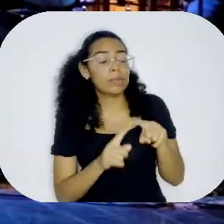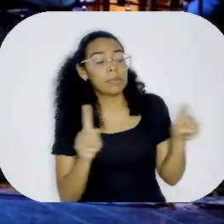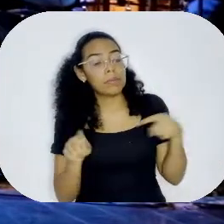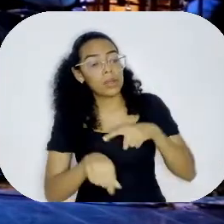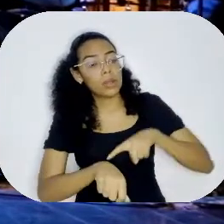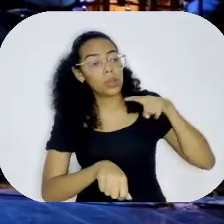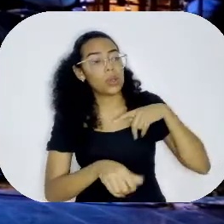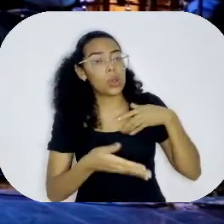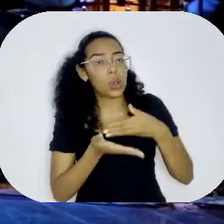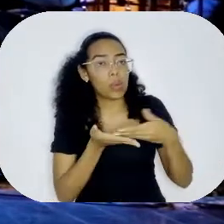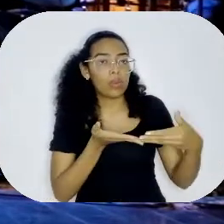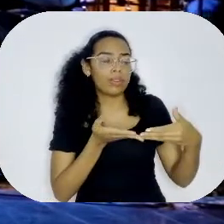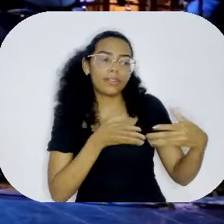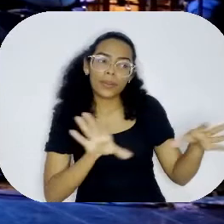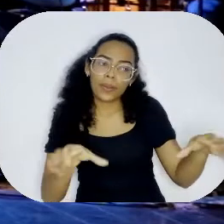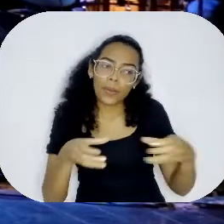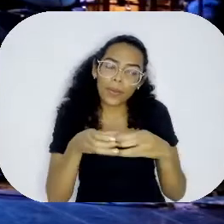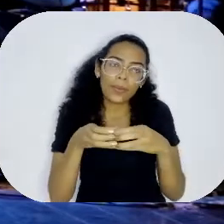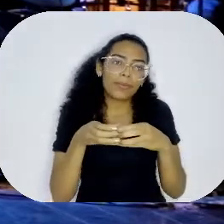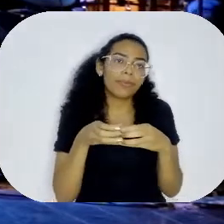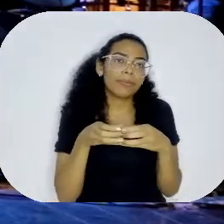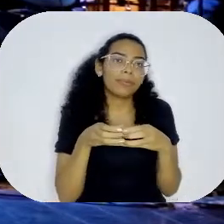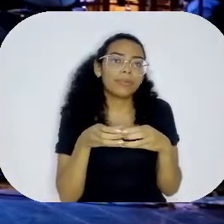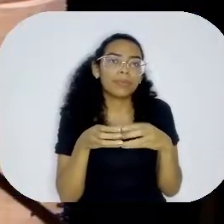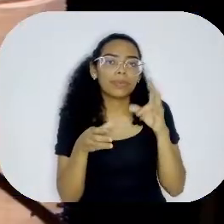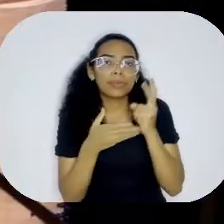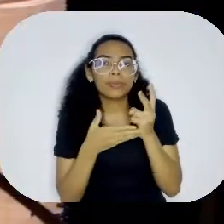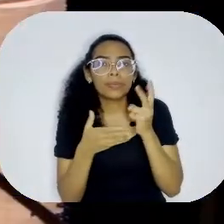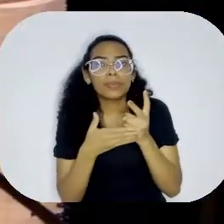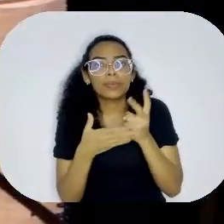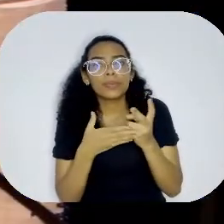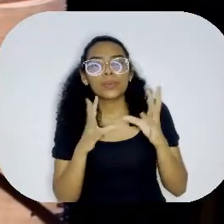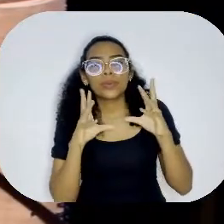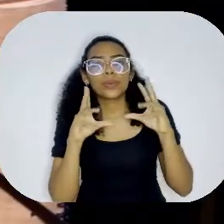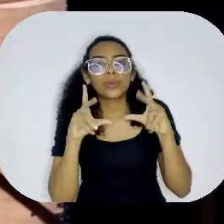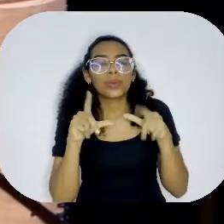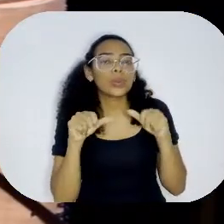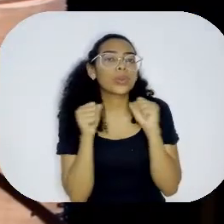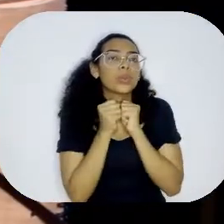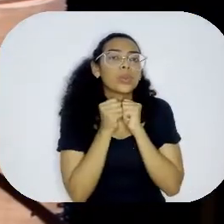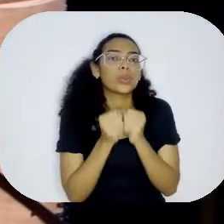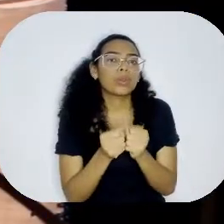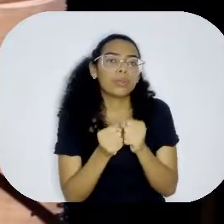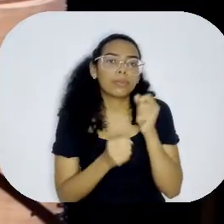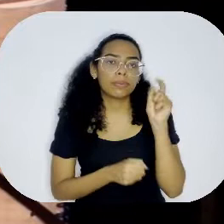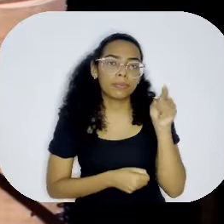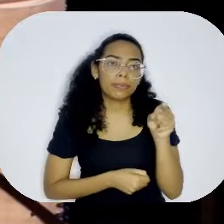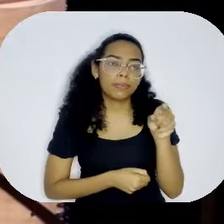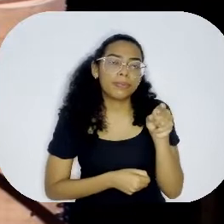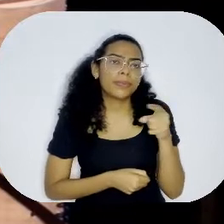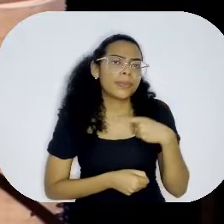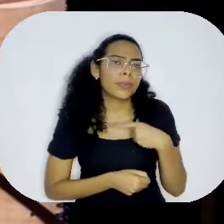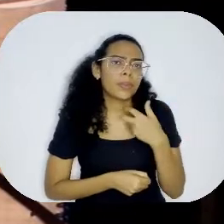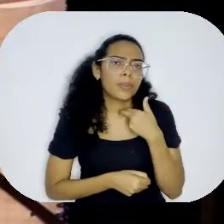fiz parte daquele andar, um caminhar artístico com todos que estavam lá. Não posso